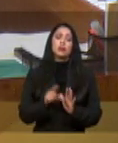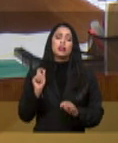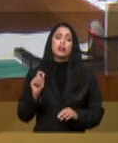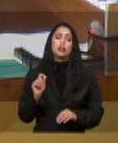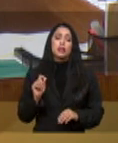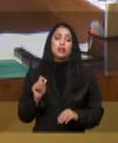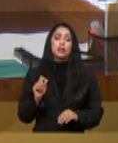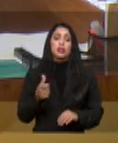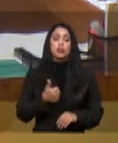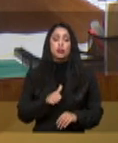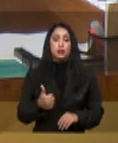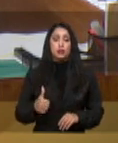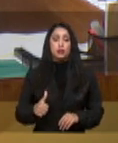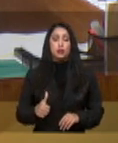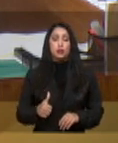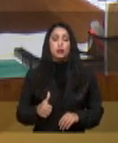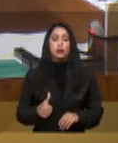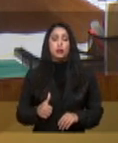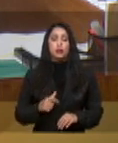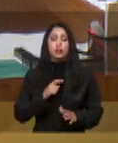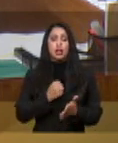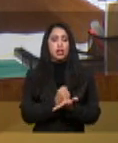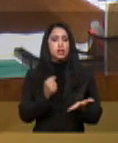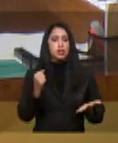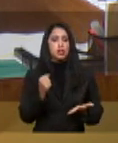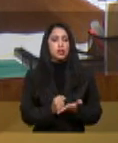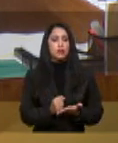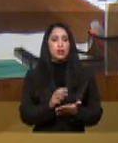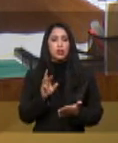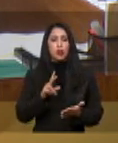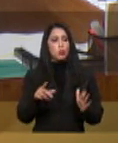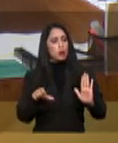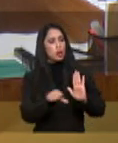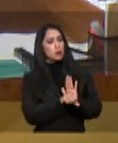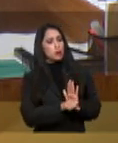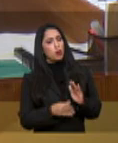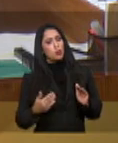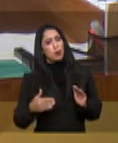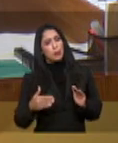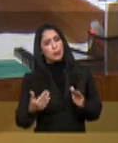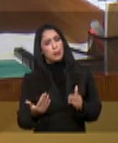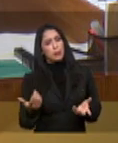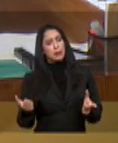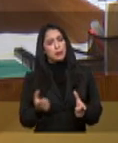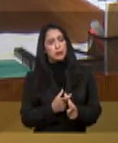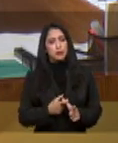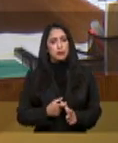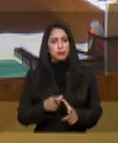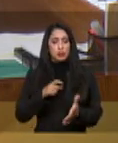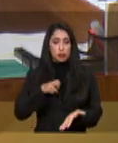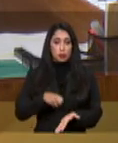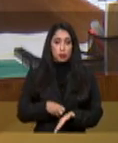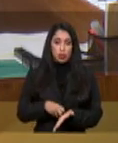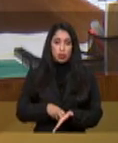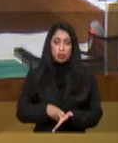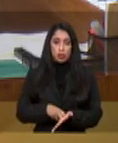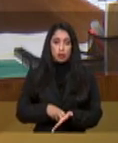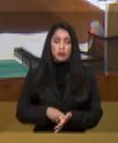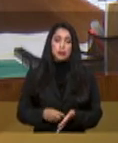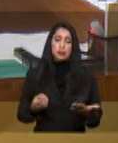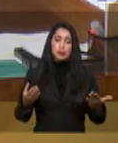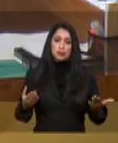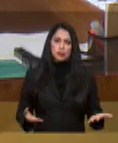12.382, de 2011, prescreve não correr a prescrição criminal durante a suspensão da pretensão punitiva.